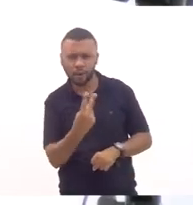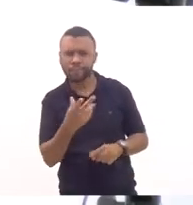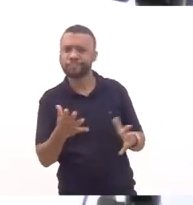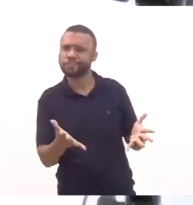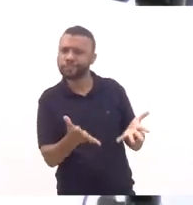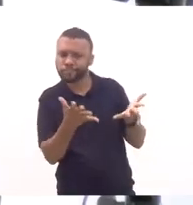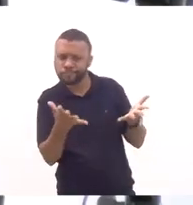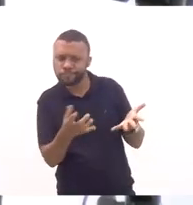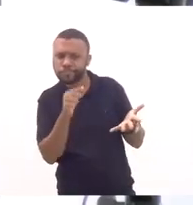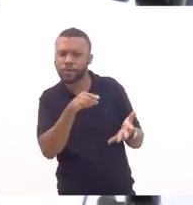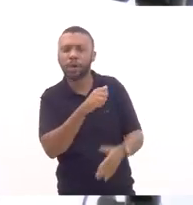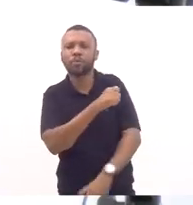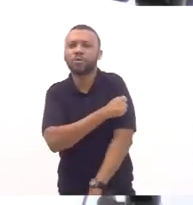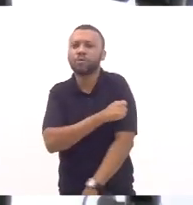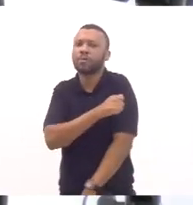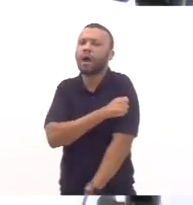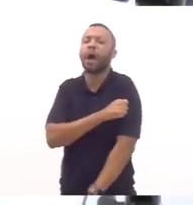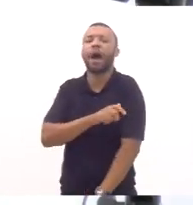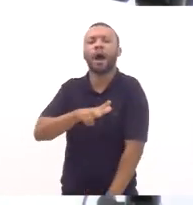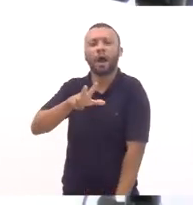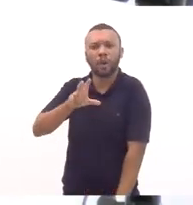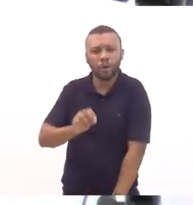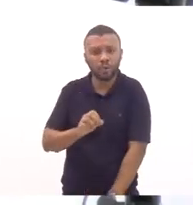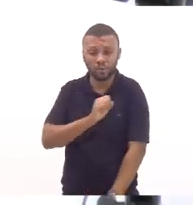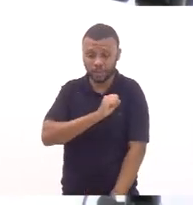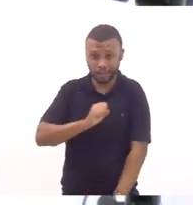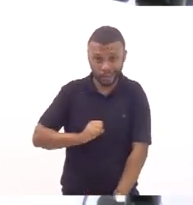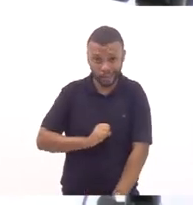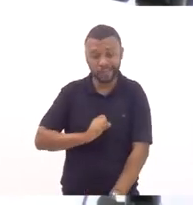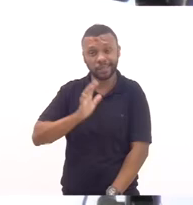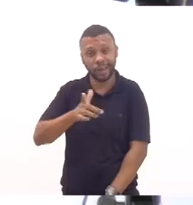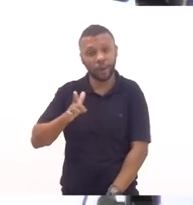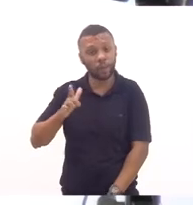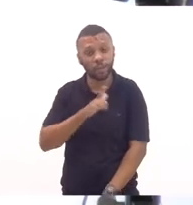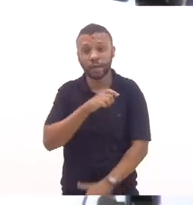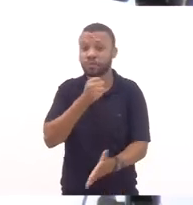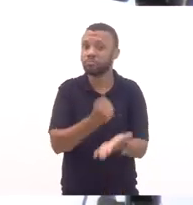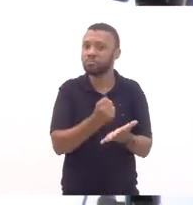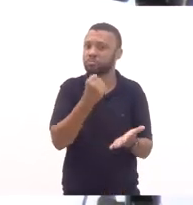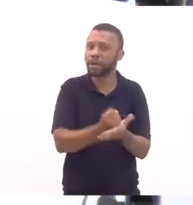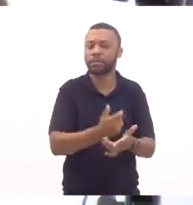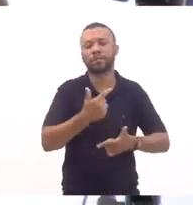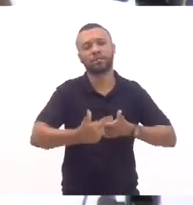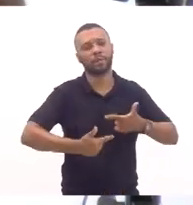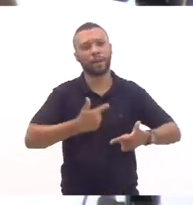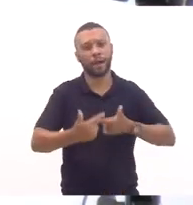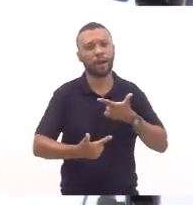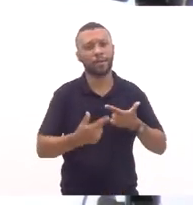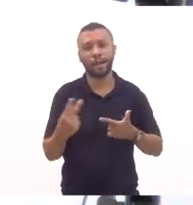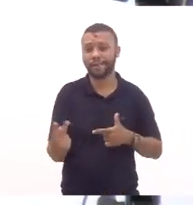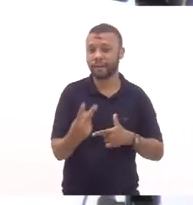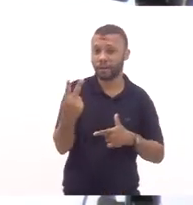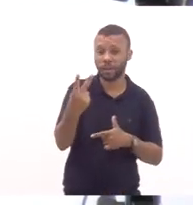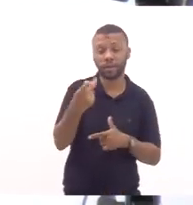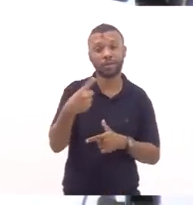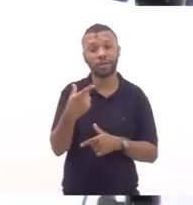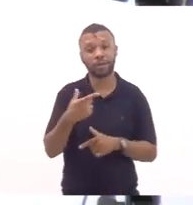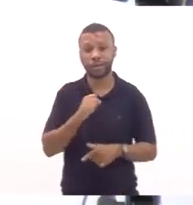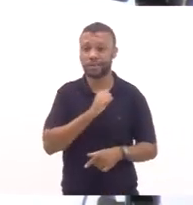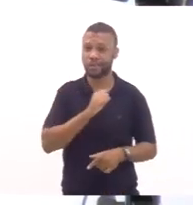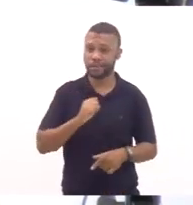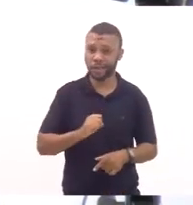sou aluno do Senai e empregado. Então, aquilo era uma valorização. A gente chegava lá no Senai, junto aos